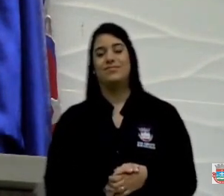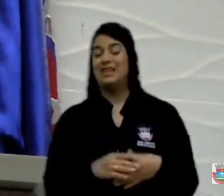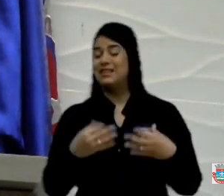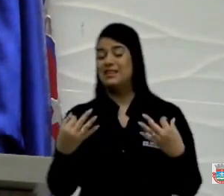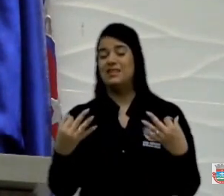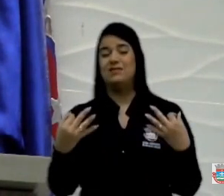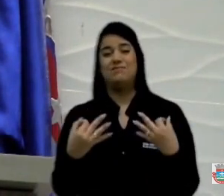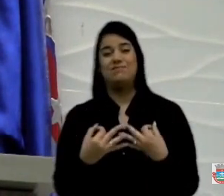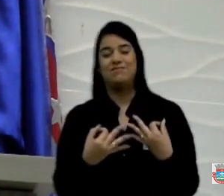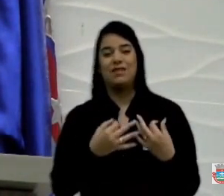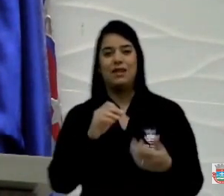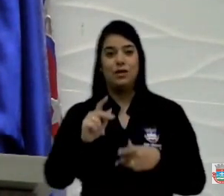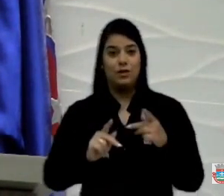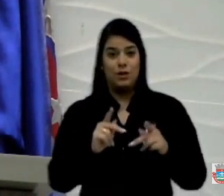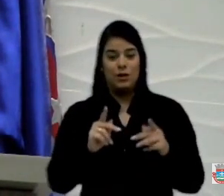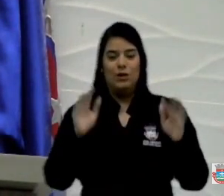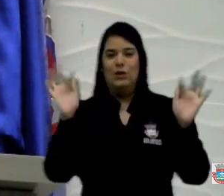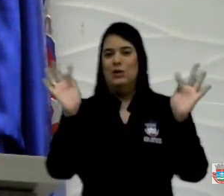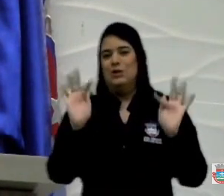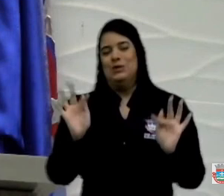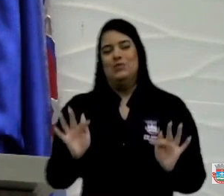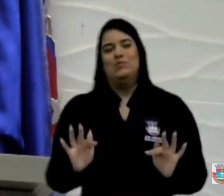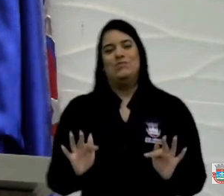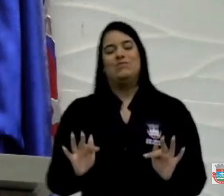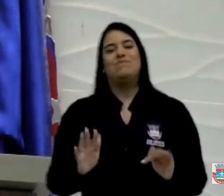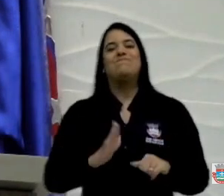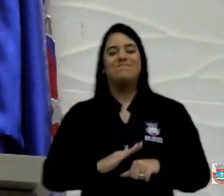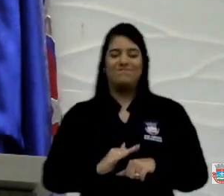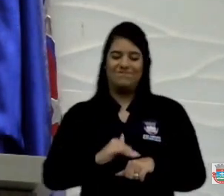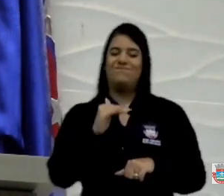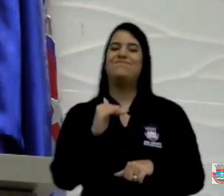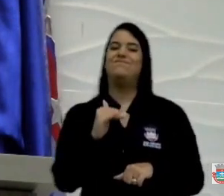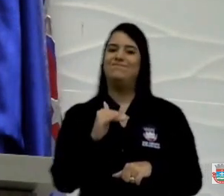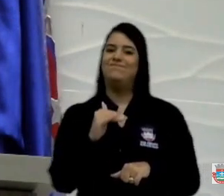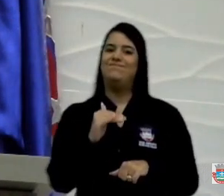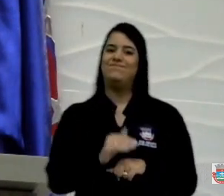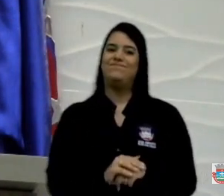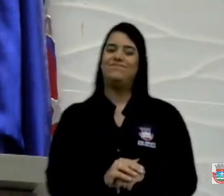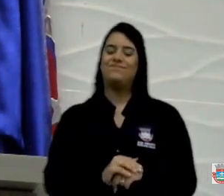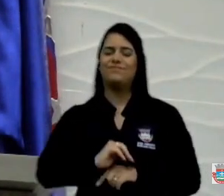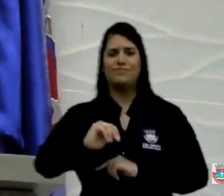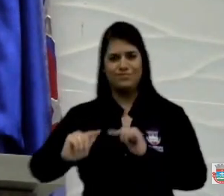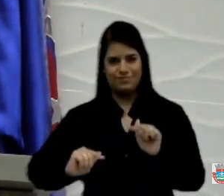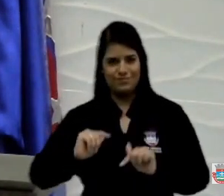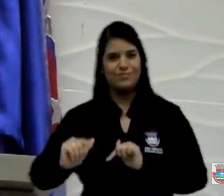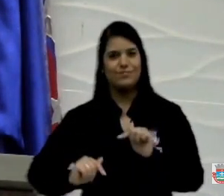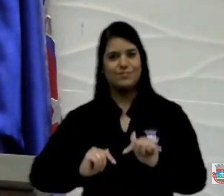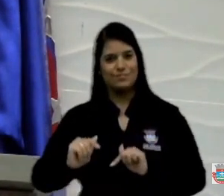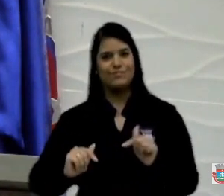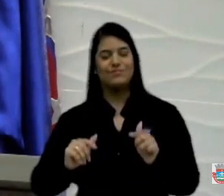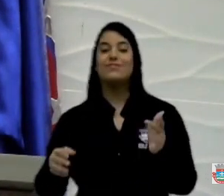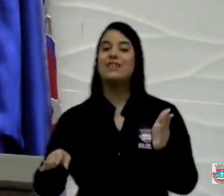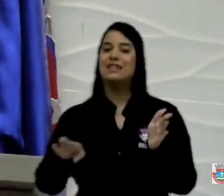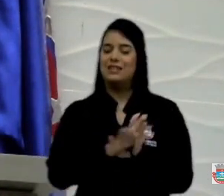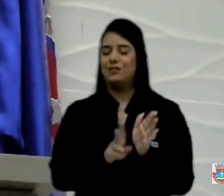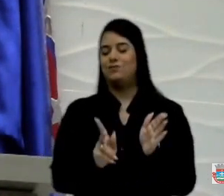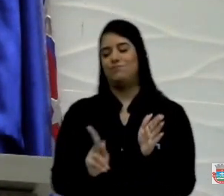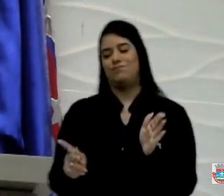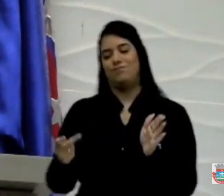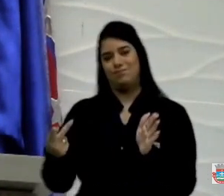certeza de que o povo está muito feliz e vão ficar mais ainda com as ações que estão em curso para chegar nessa